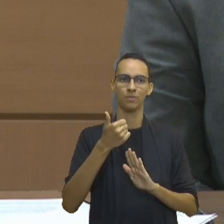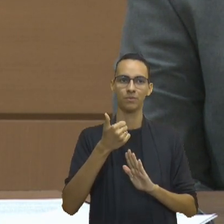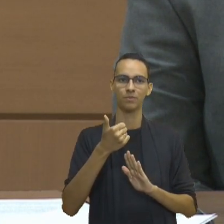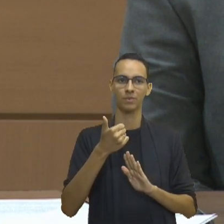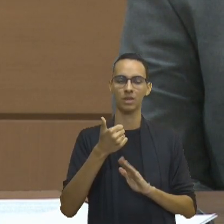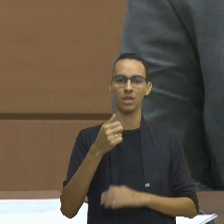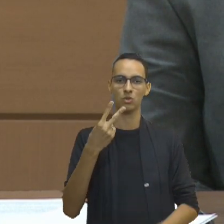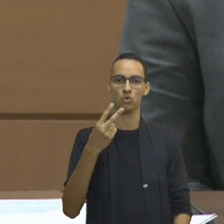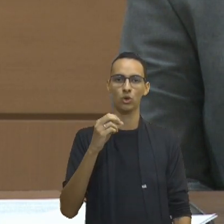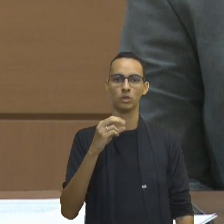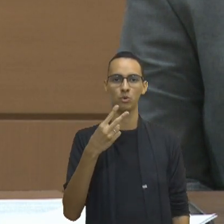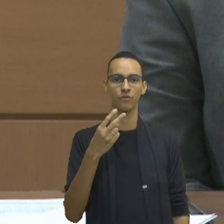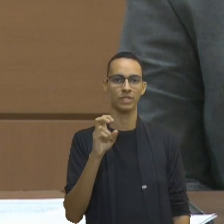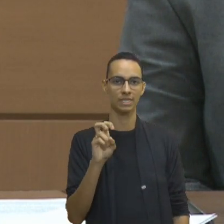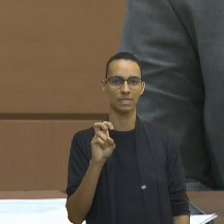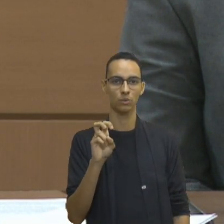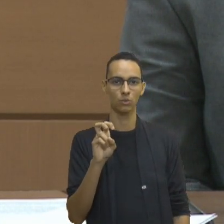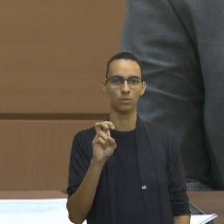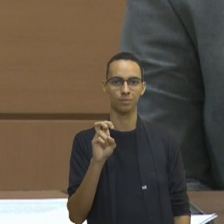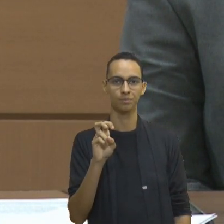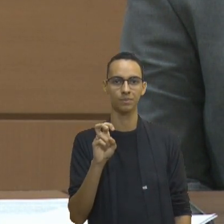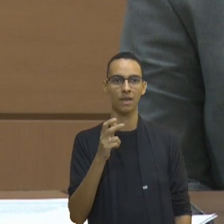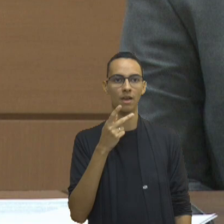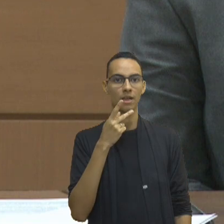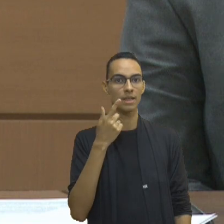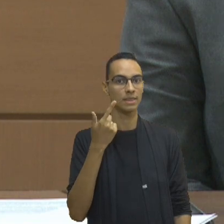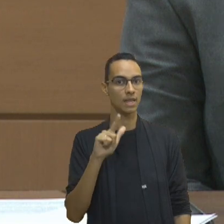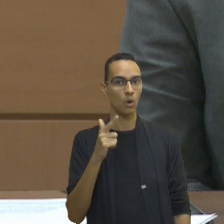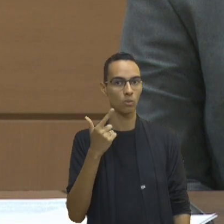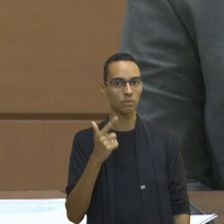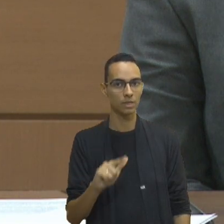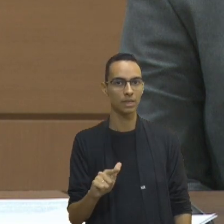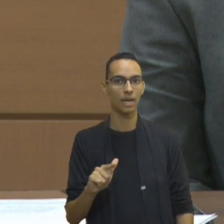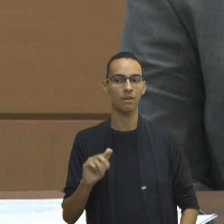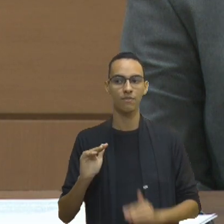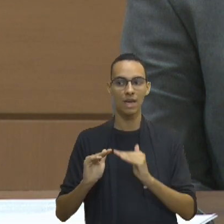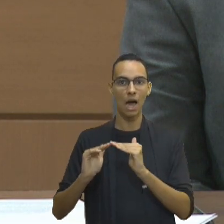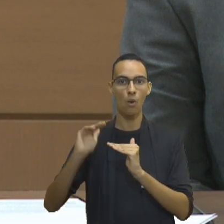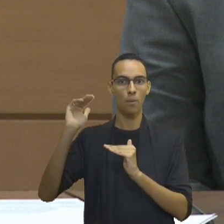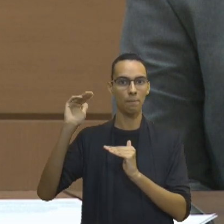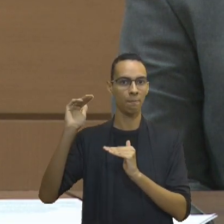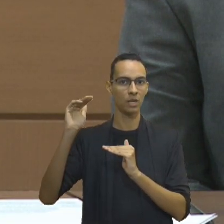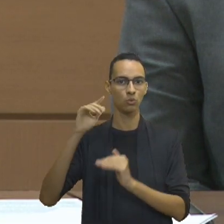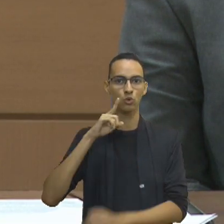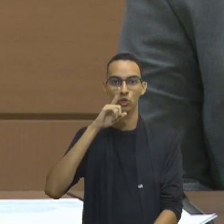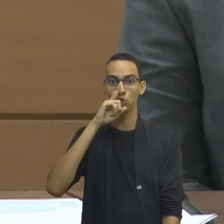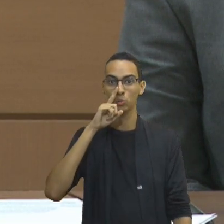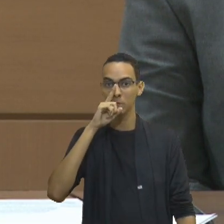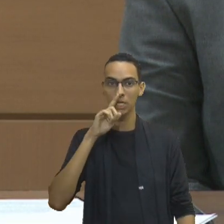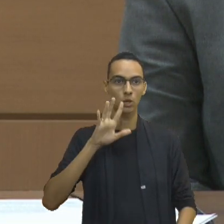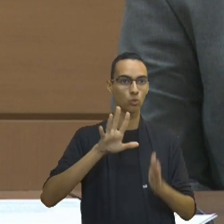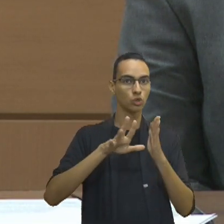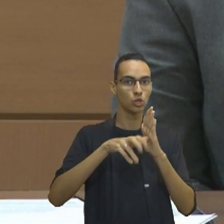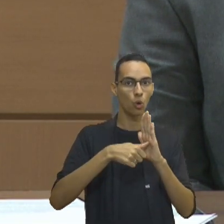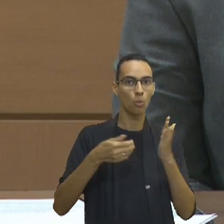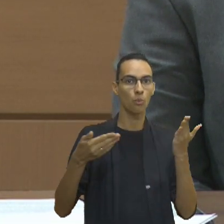2025. Repito, não houve aumento nos casos em